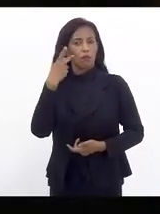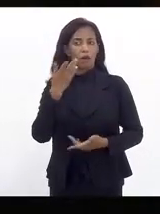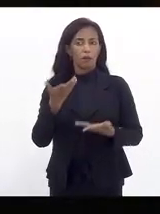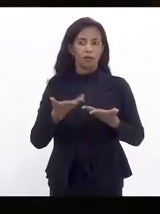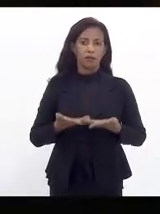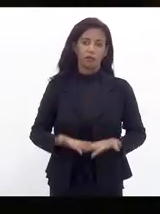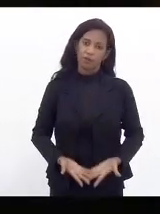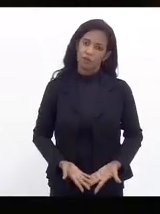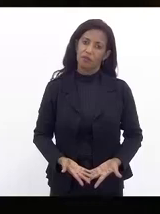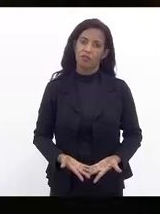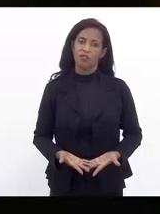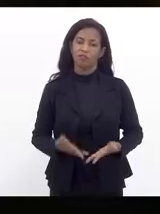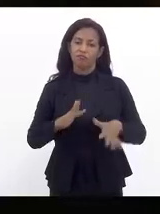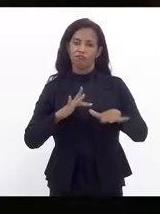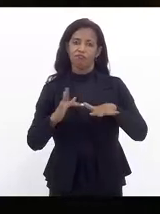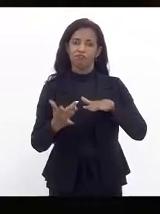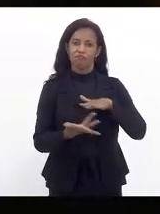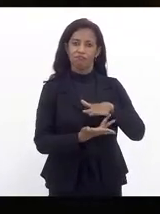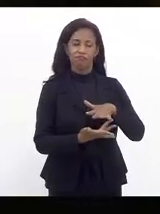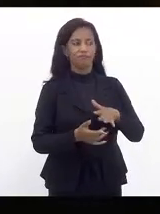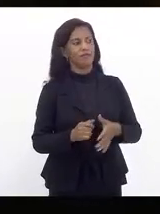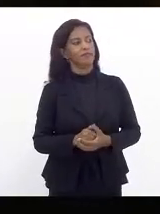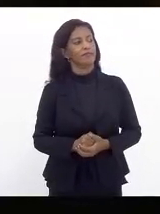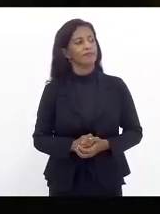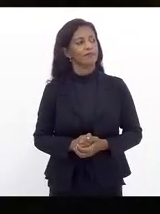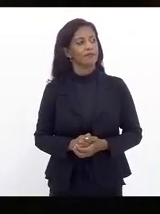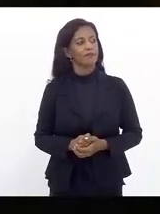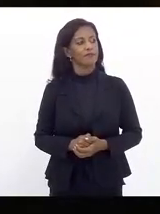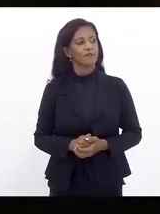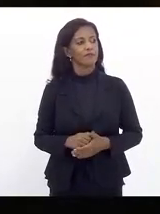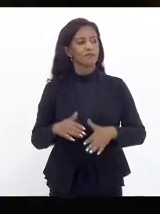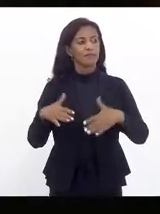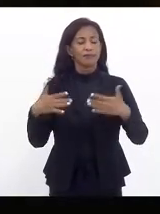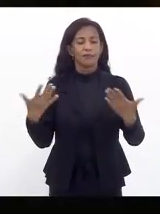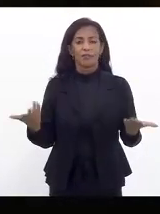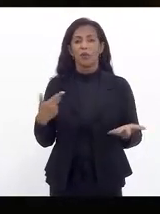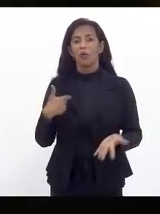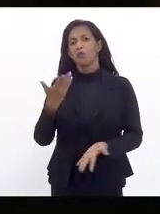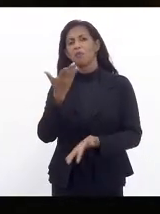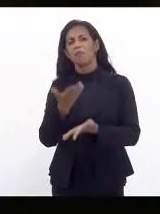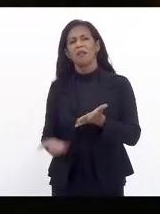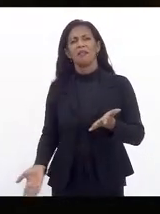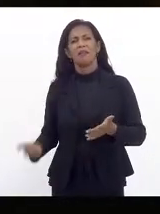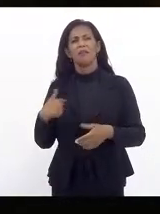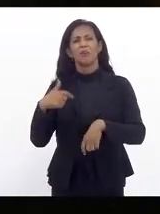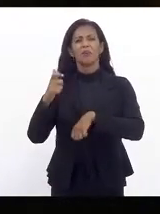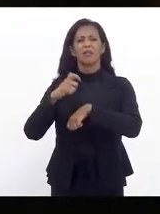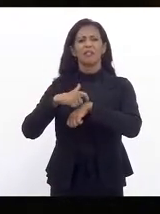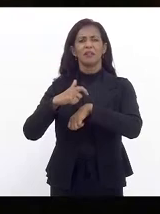não seja através das redes sociais. Então, eu não vou perder o meu tempo